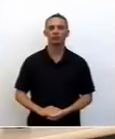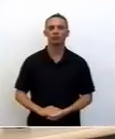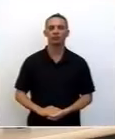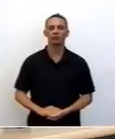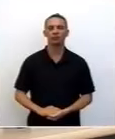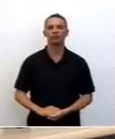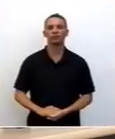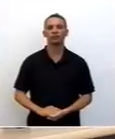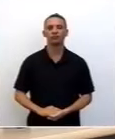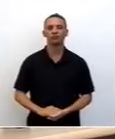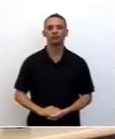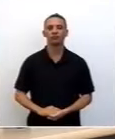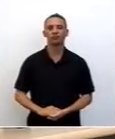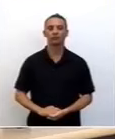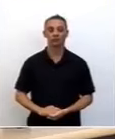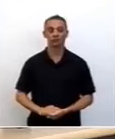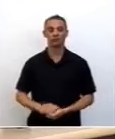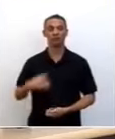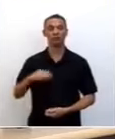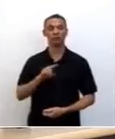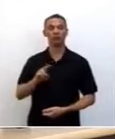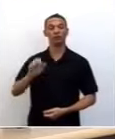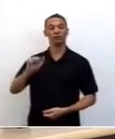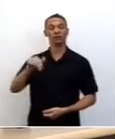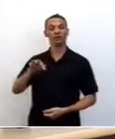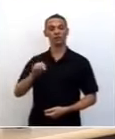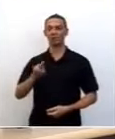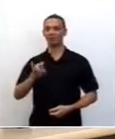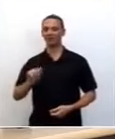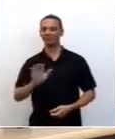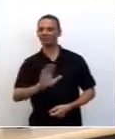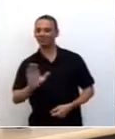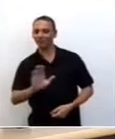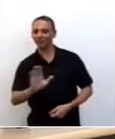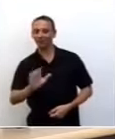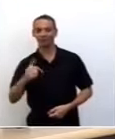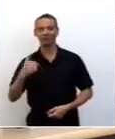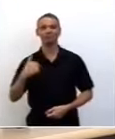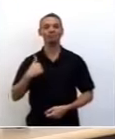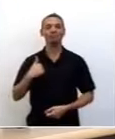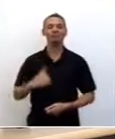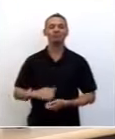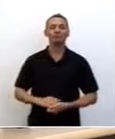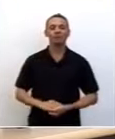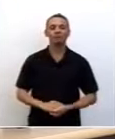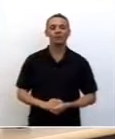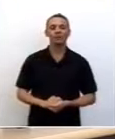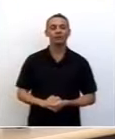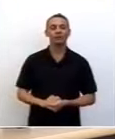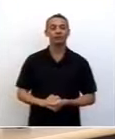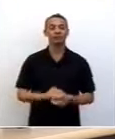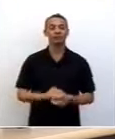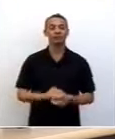Hi everybody, my name is Antônia Vieira. Olá pessoal, meu nome é Antônia Vieira. Today I will be your English teacher. Hoje eu serei sua